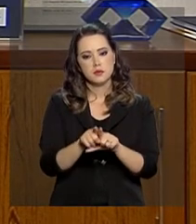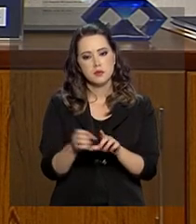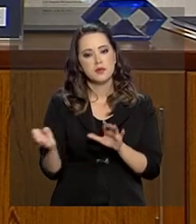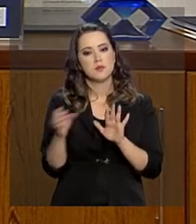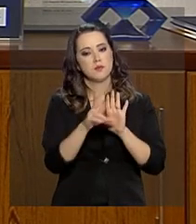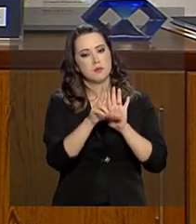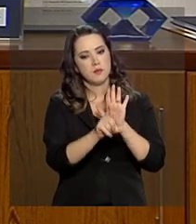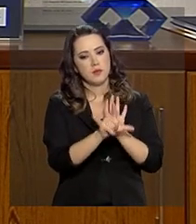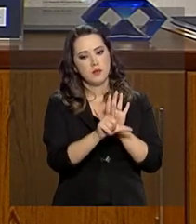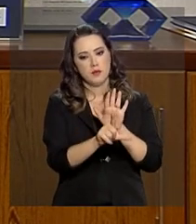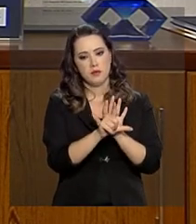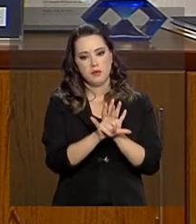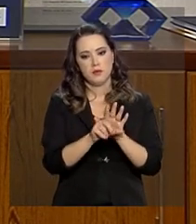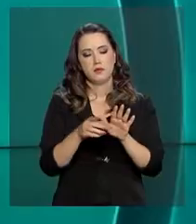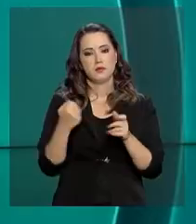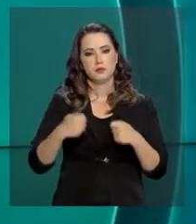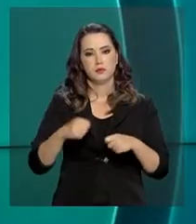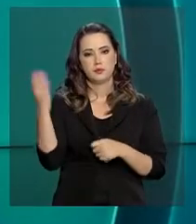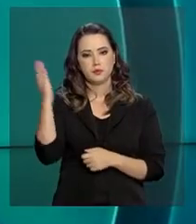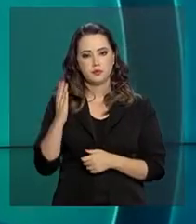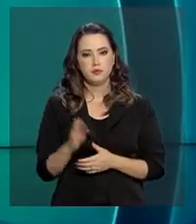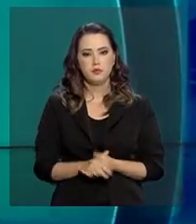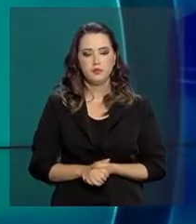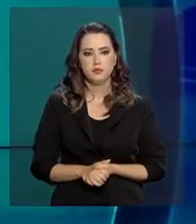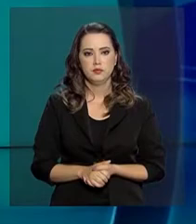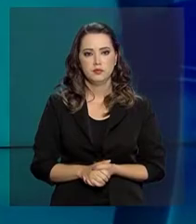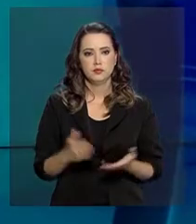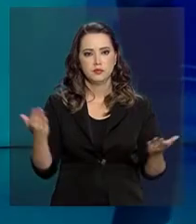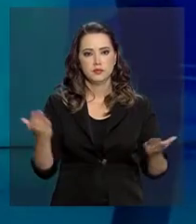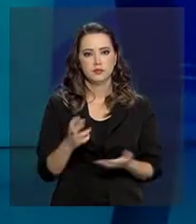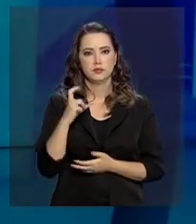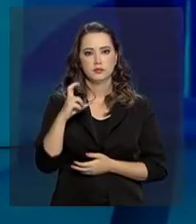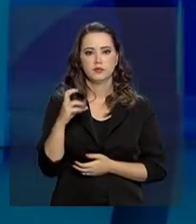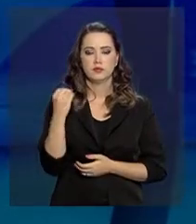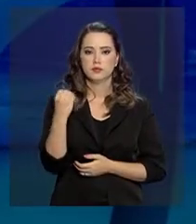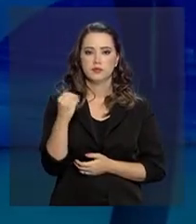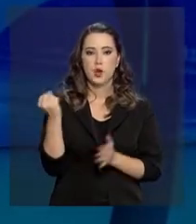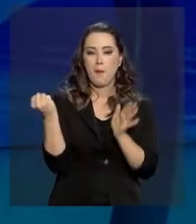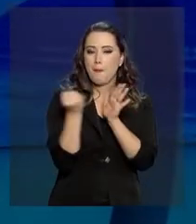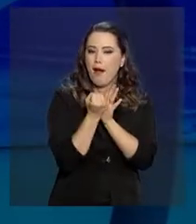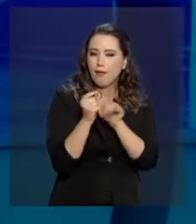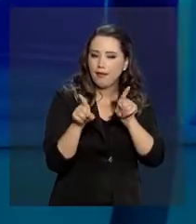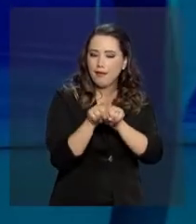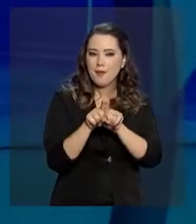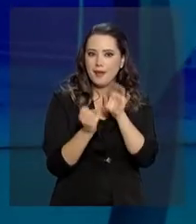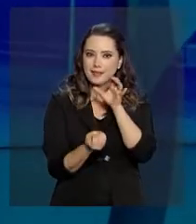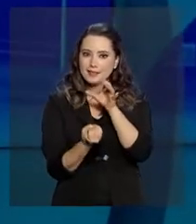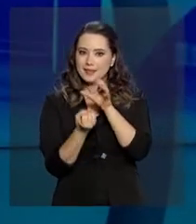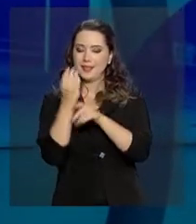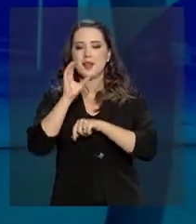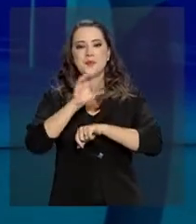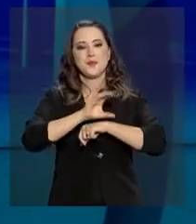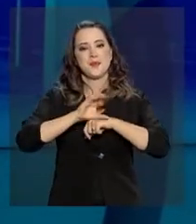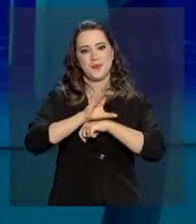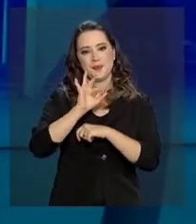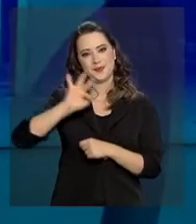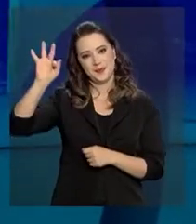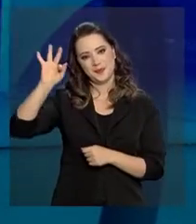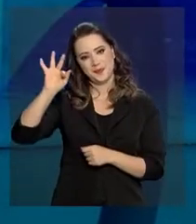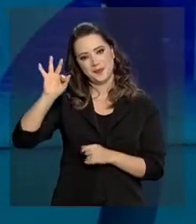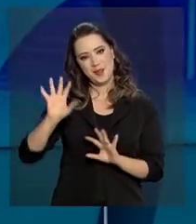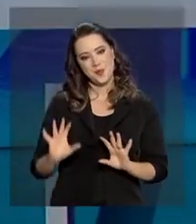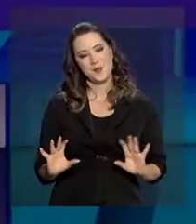reformas necessárias ao país e hoje 5 de outubro marca também a promulgação da constituição federal